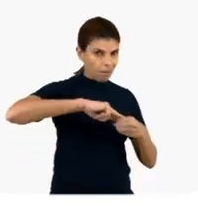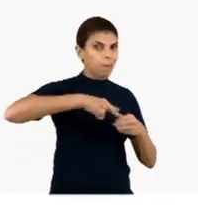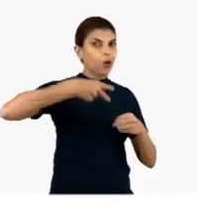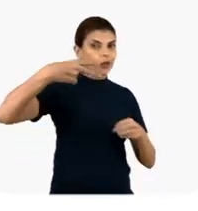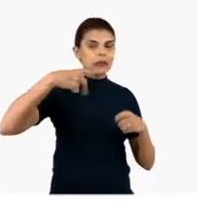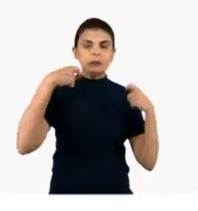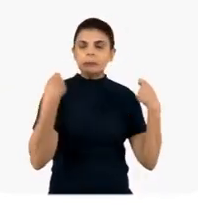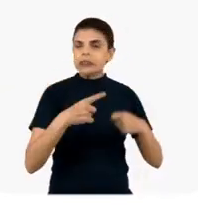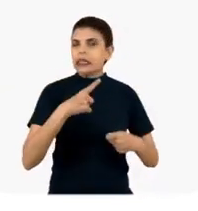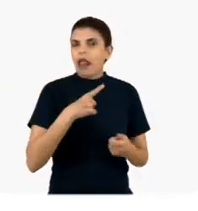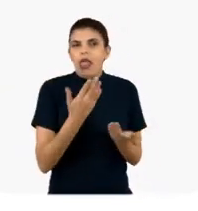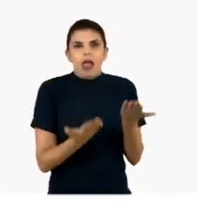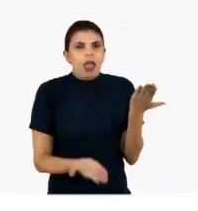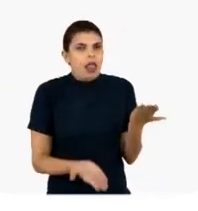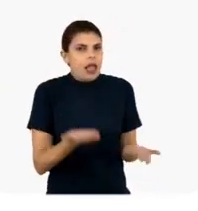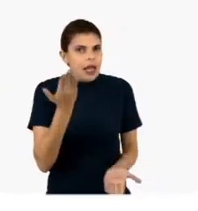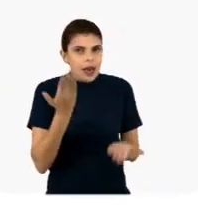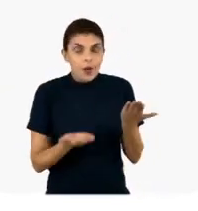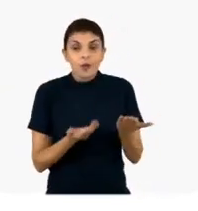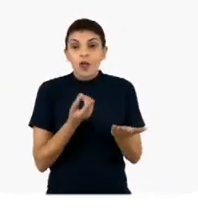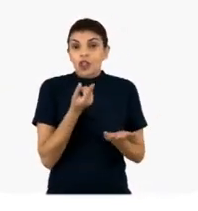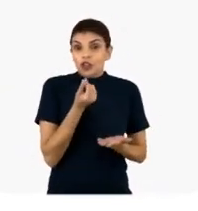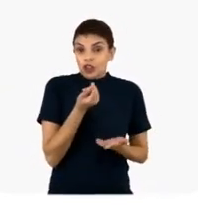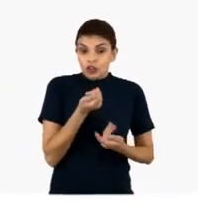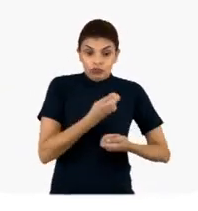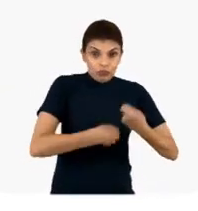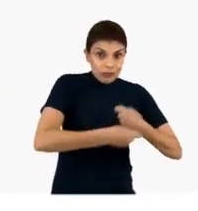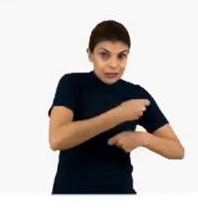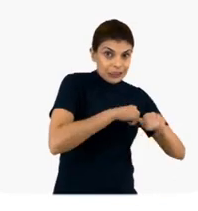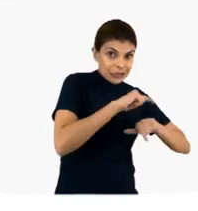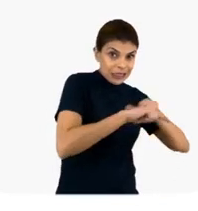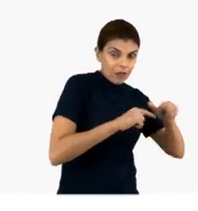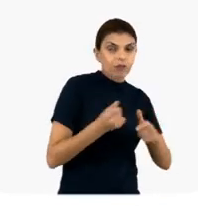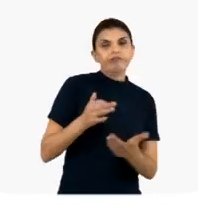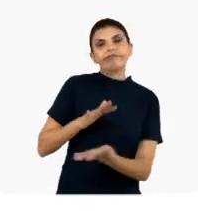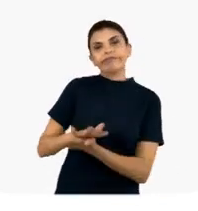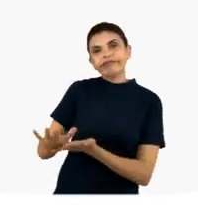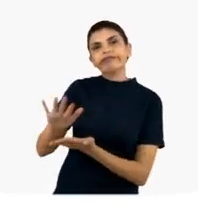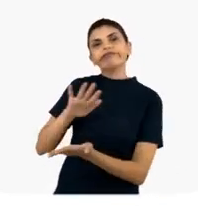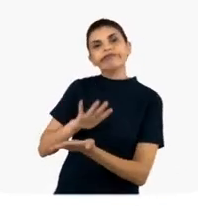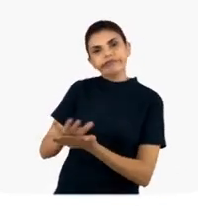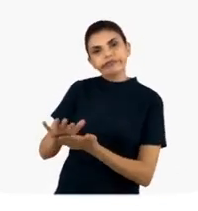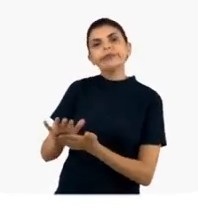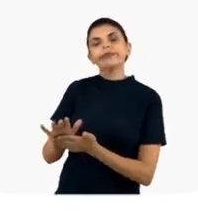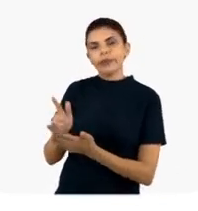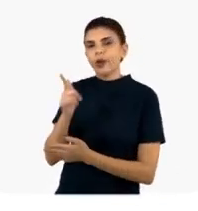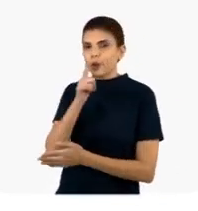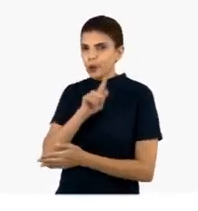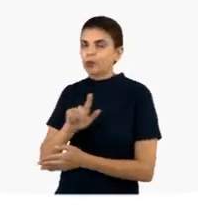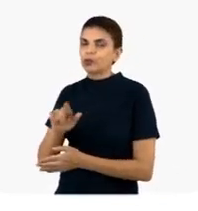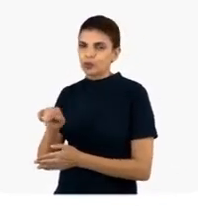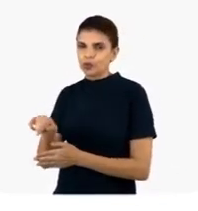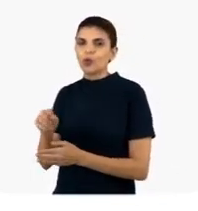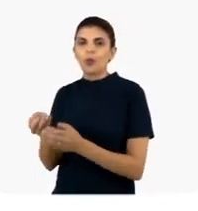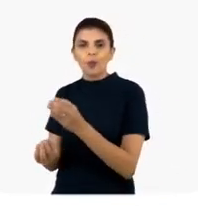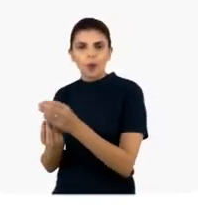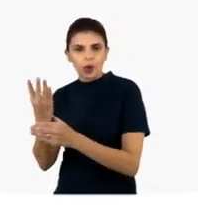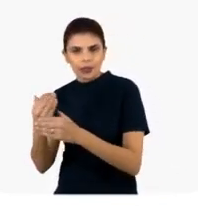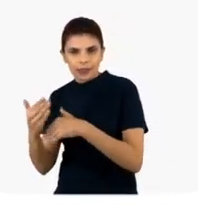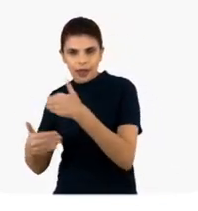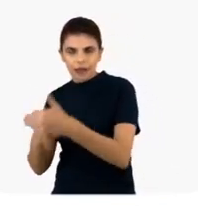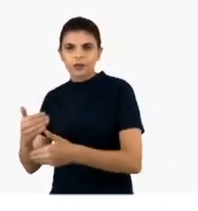biotecnológica precisa manter um equilíbrio entre o que é gerado para serviço e gerado como fonte de insumo para